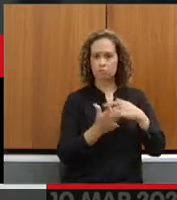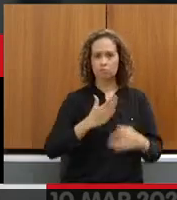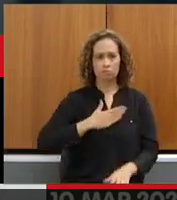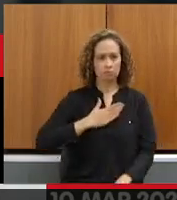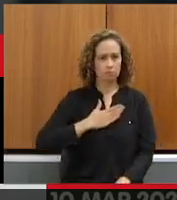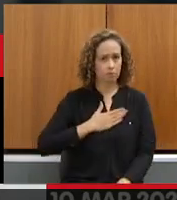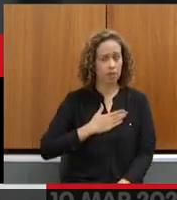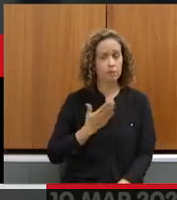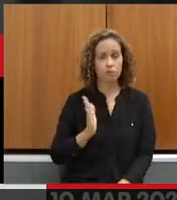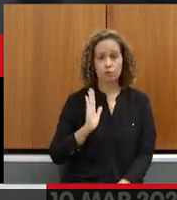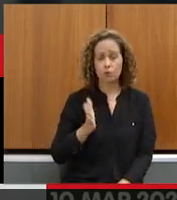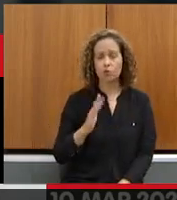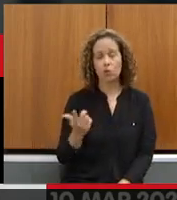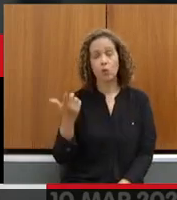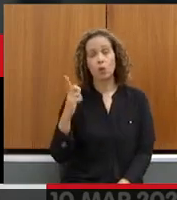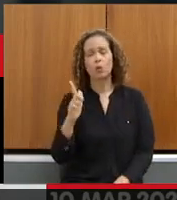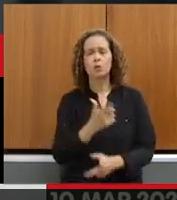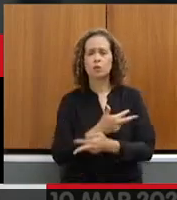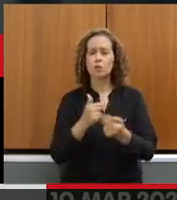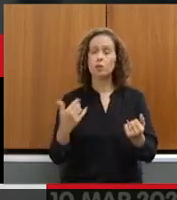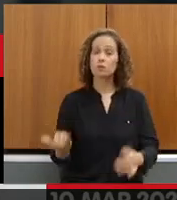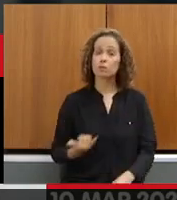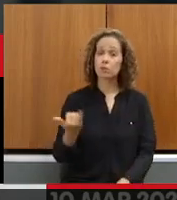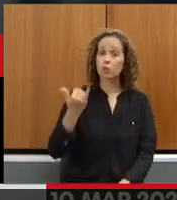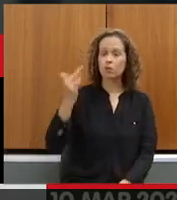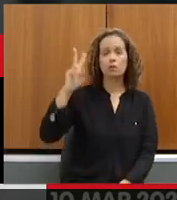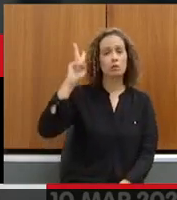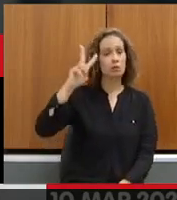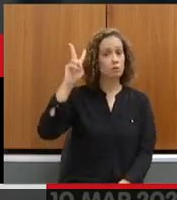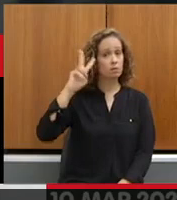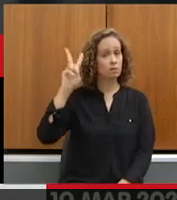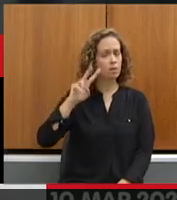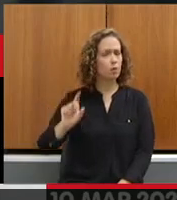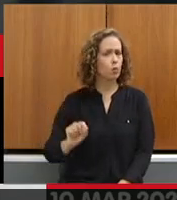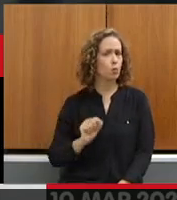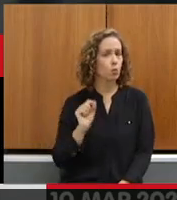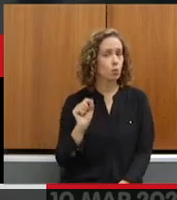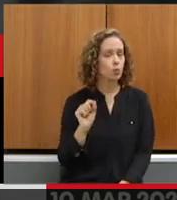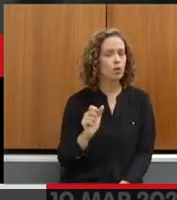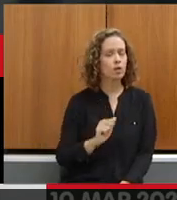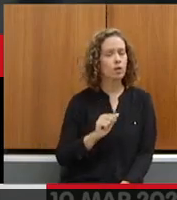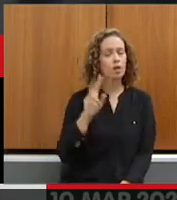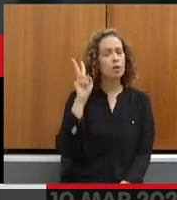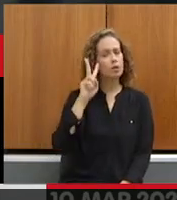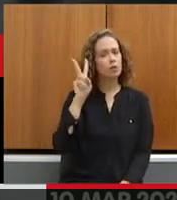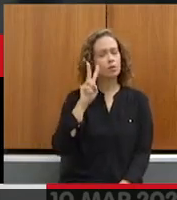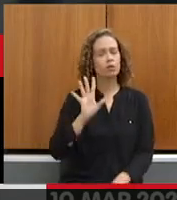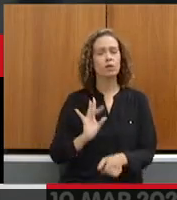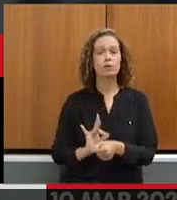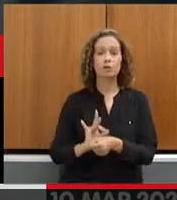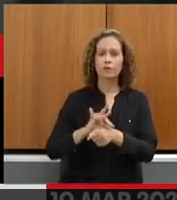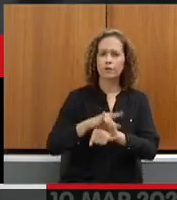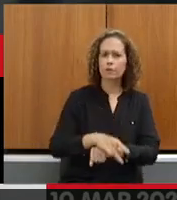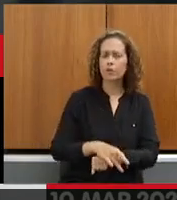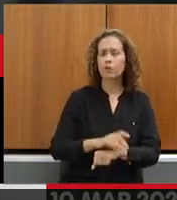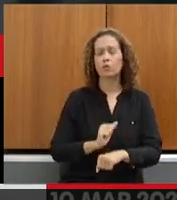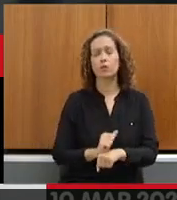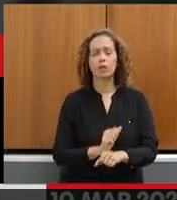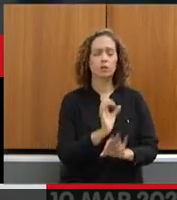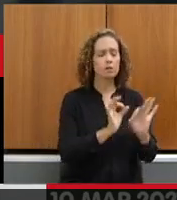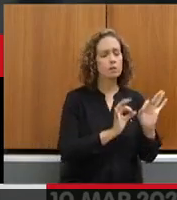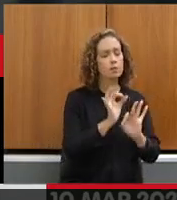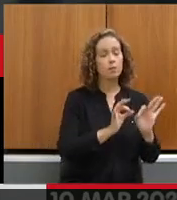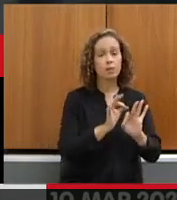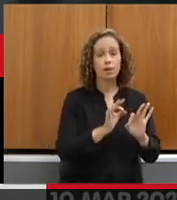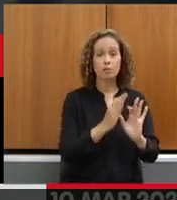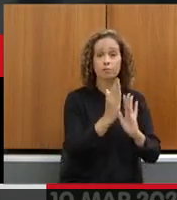um Outro fator que eu acho muito importante Nós lembramos aqui é que aquela história da Formiguinha quem se prepara para